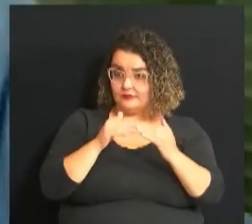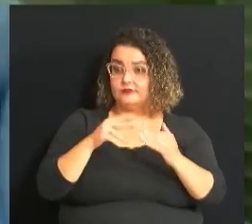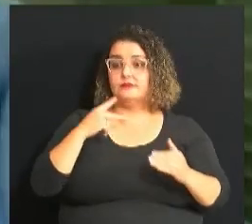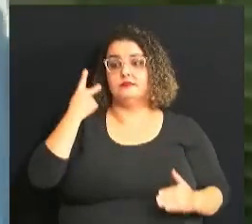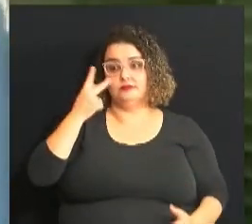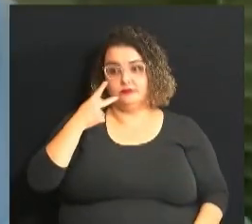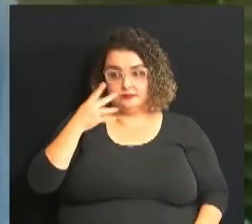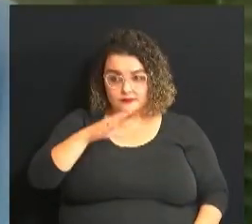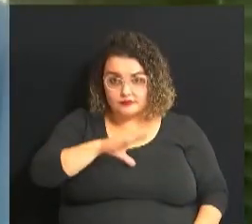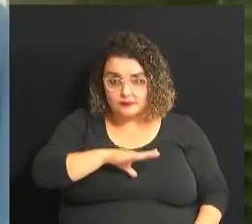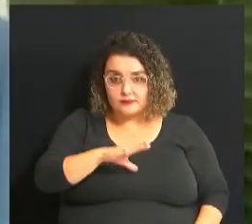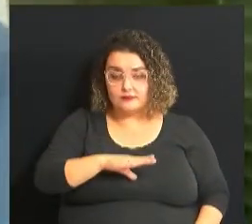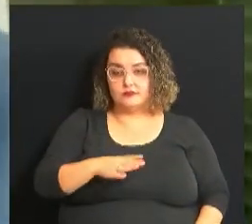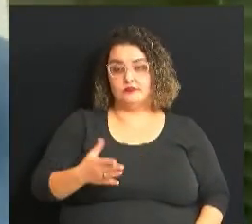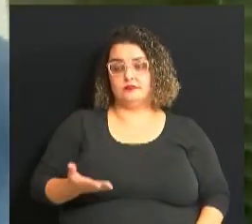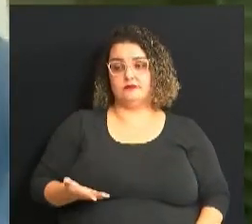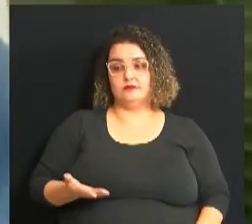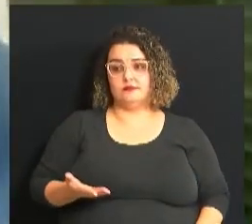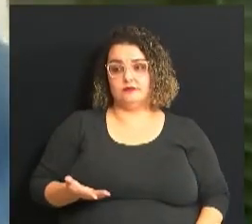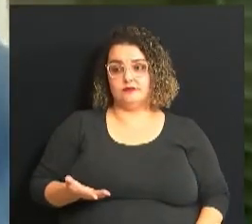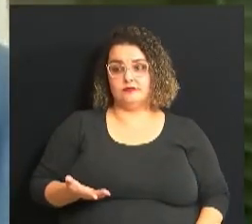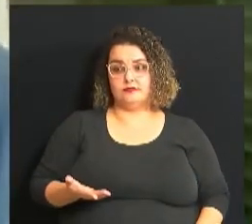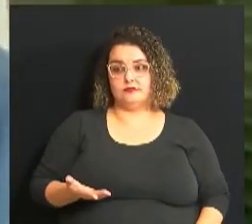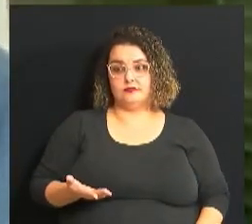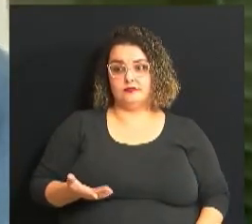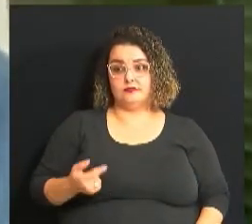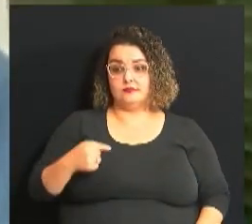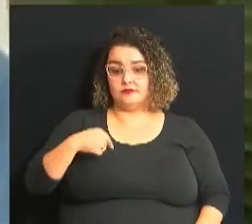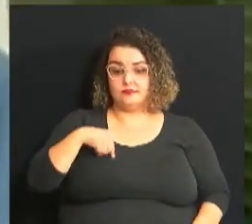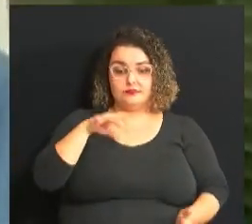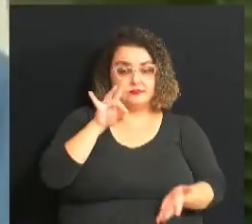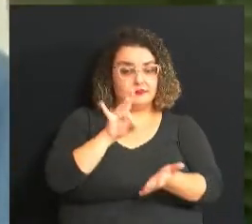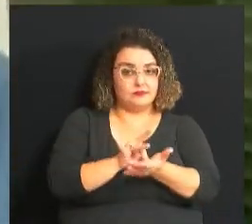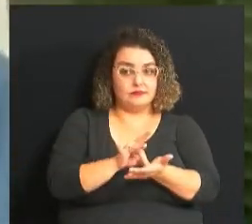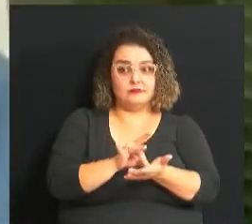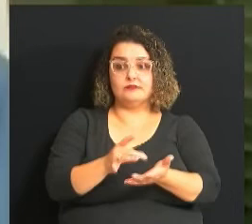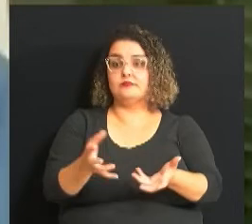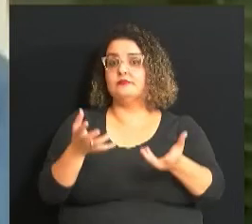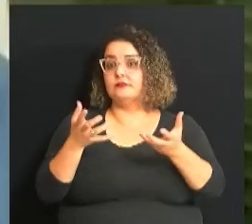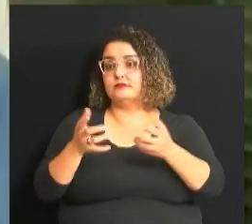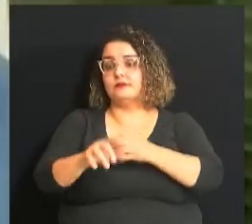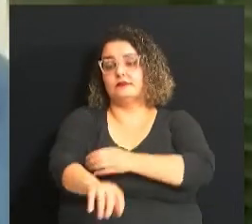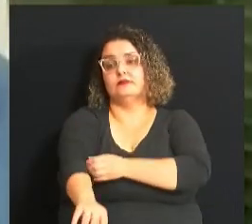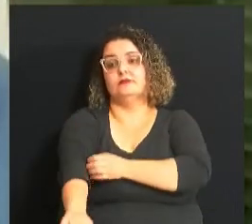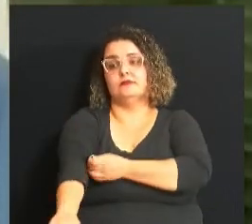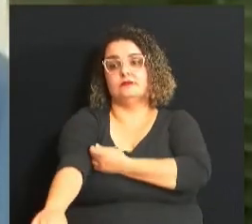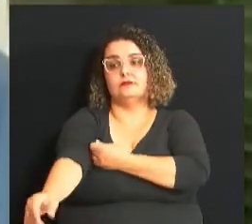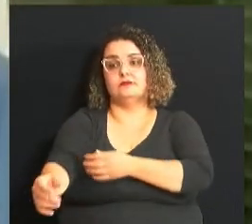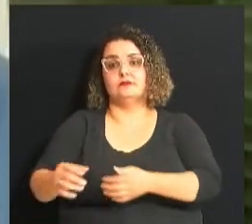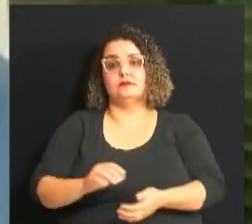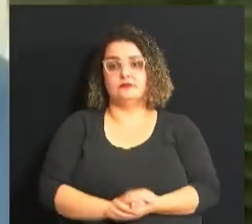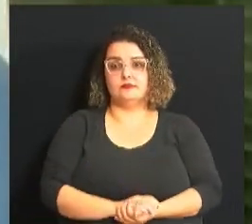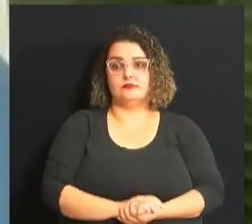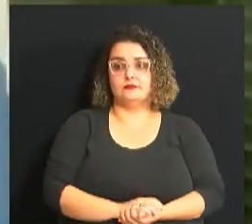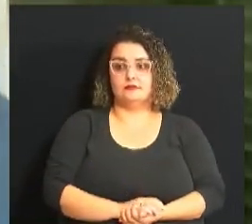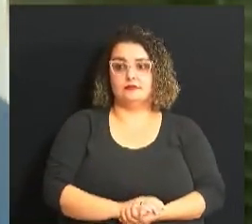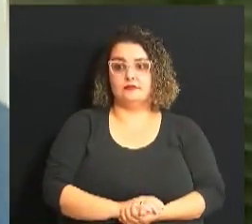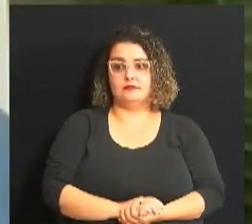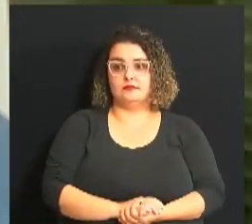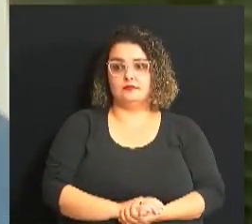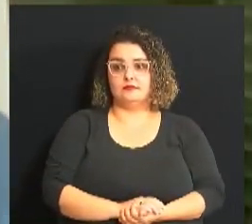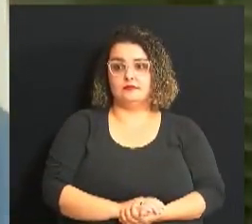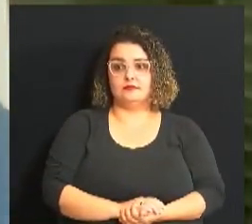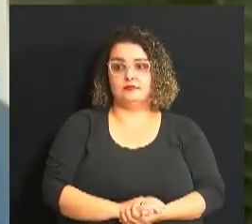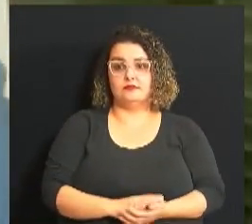cidade. Eu, sim, sinceramente, gostaria que muitos se ativessem, que vissem